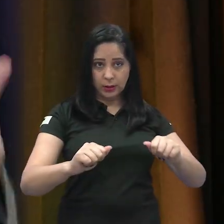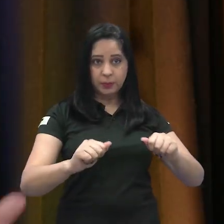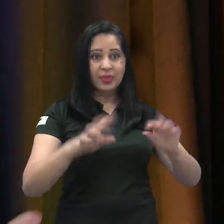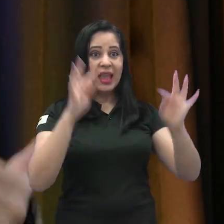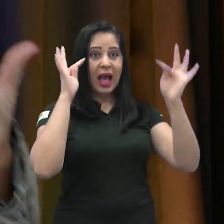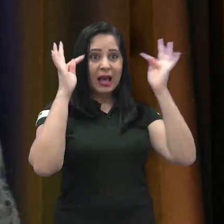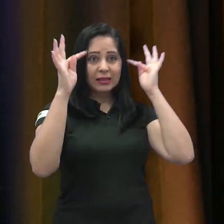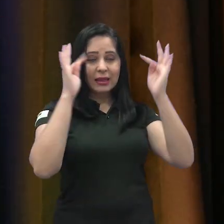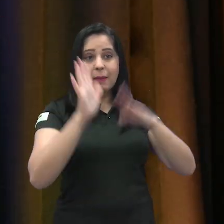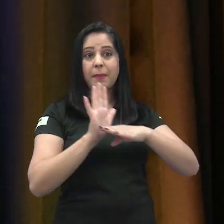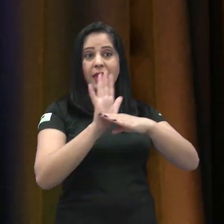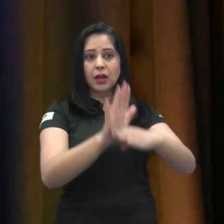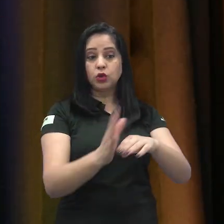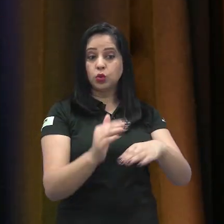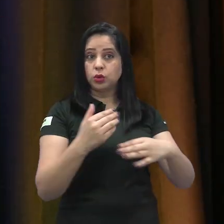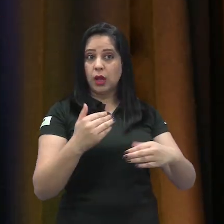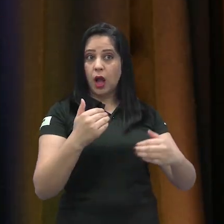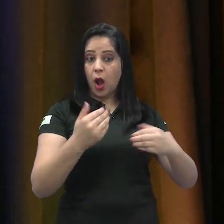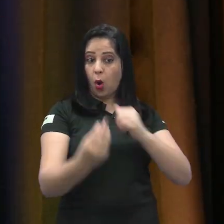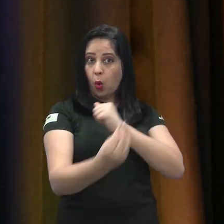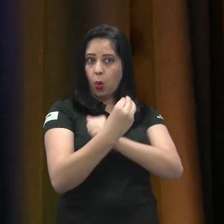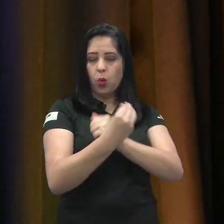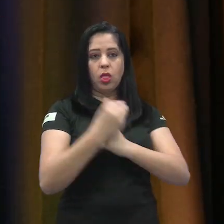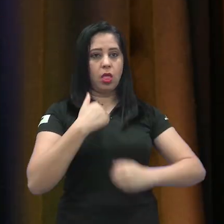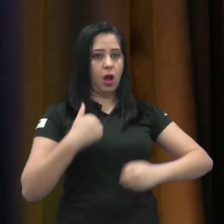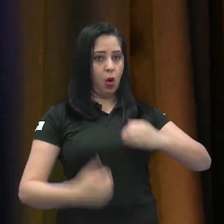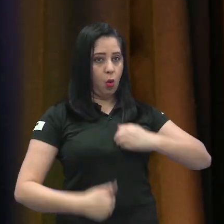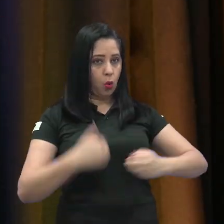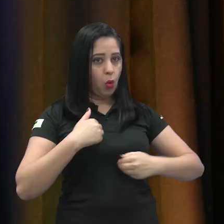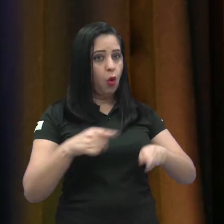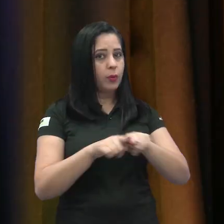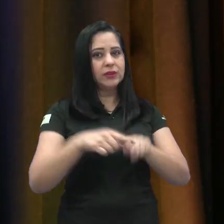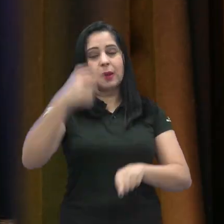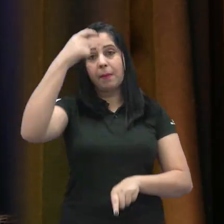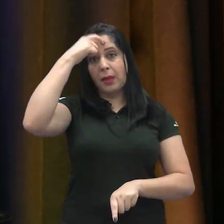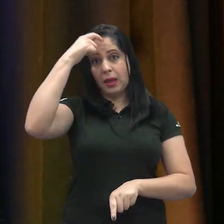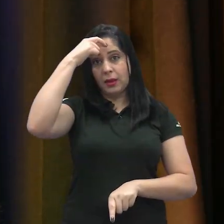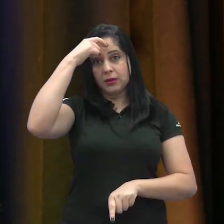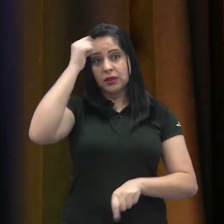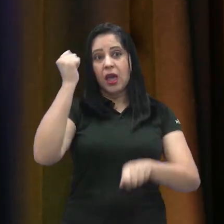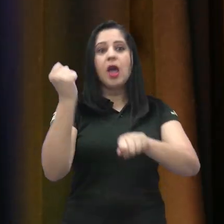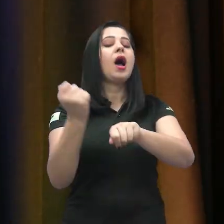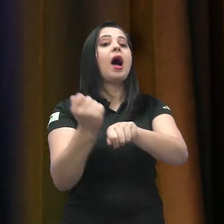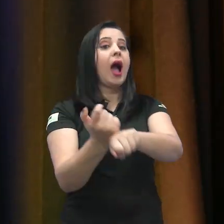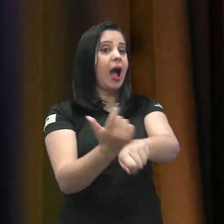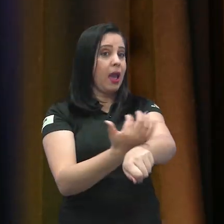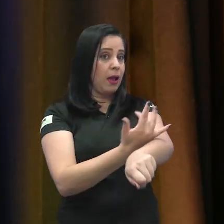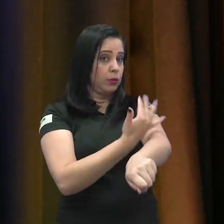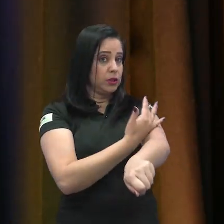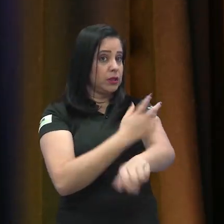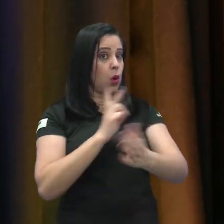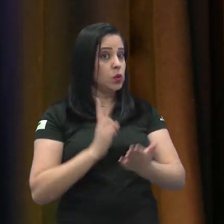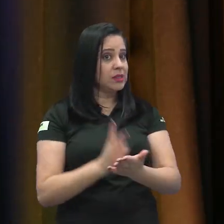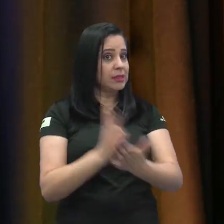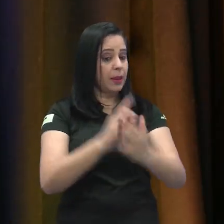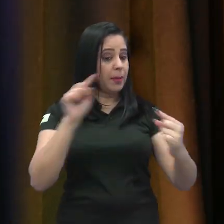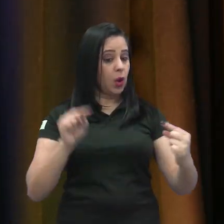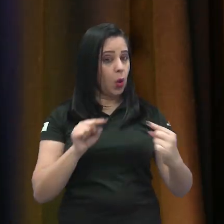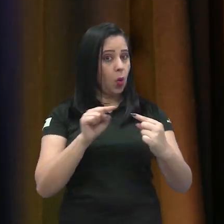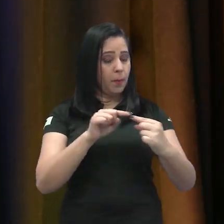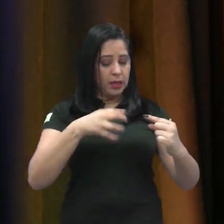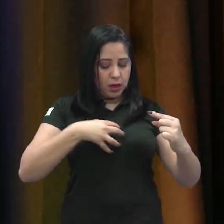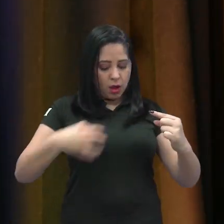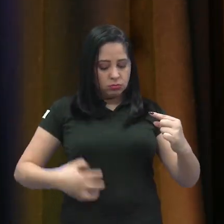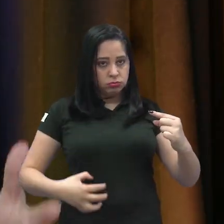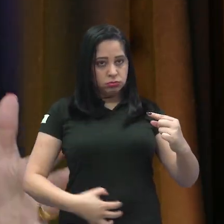consciente, subconsciente e também corpo, né, onde bem sabemos que toda emoção ela está ligada a um órgão e também a um